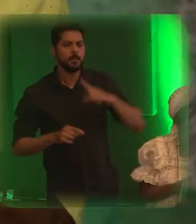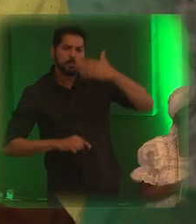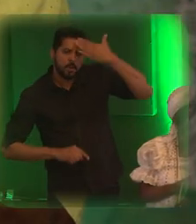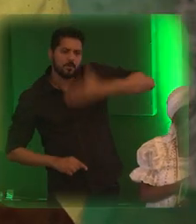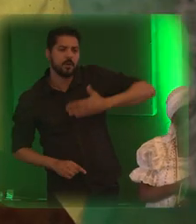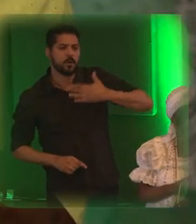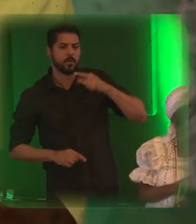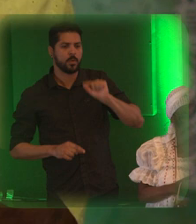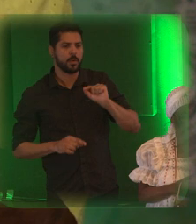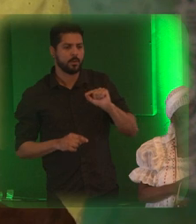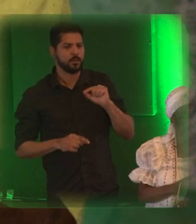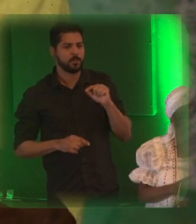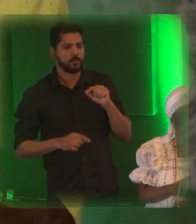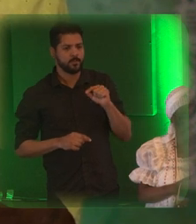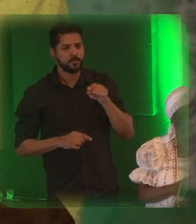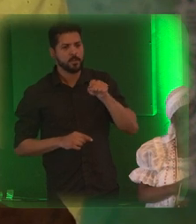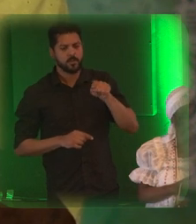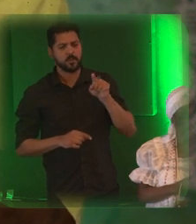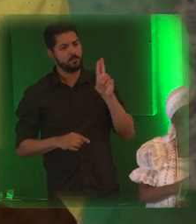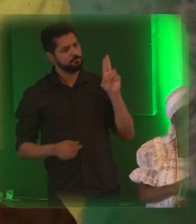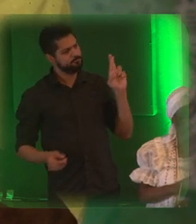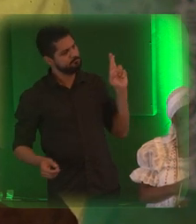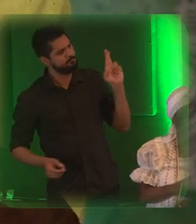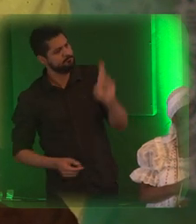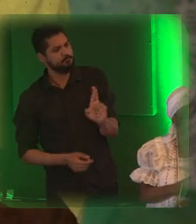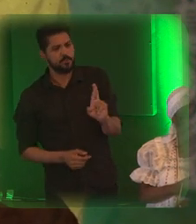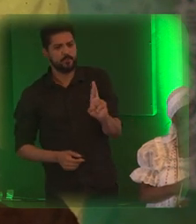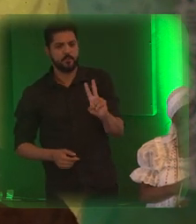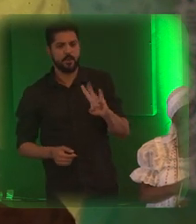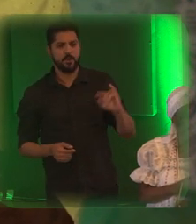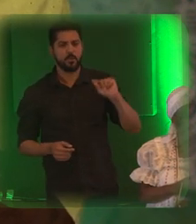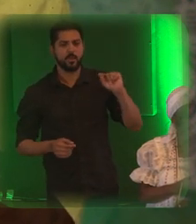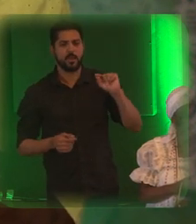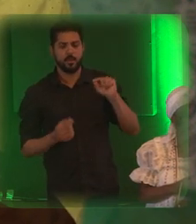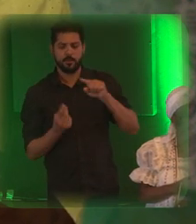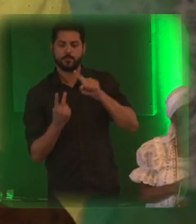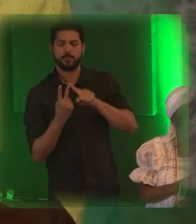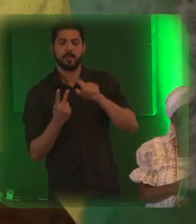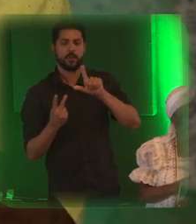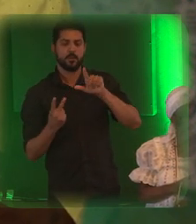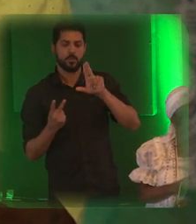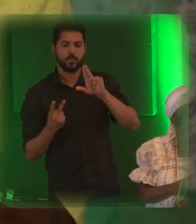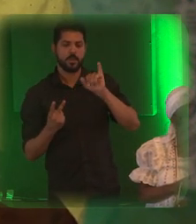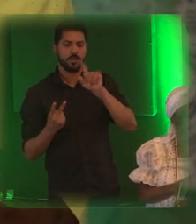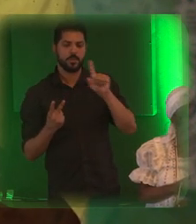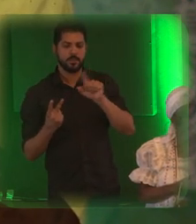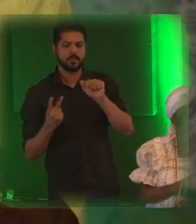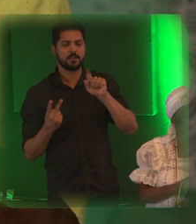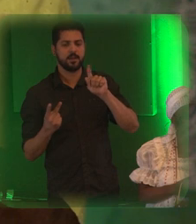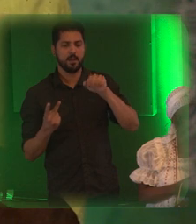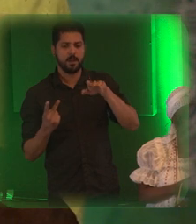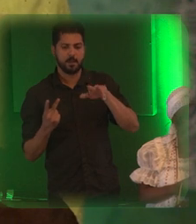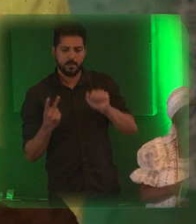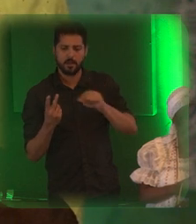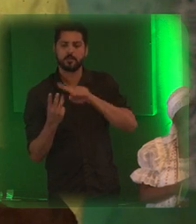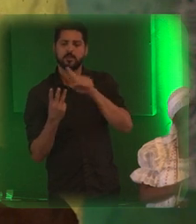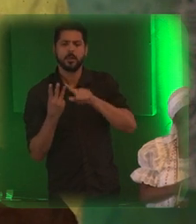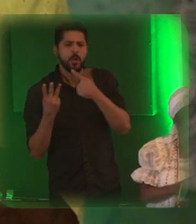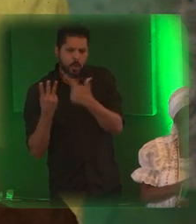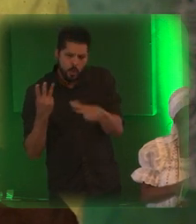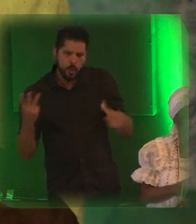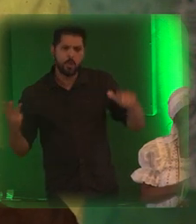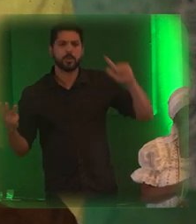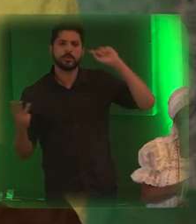e quanto o senhor vai ter que representar. Um Luiz Gama, o senhor vai representar um Luiz Gama. O senhor vai representar outros